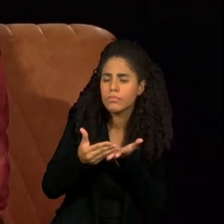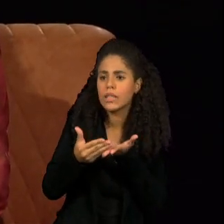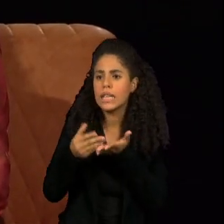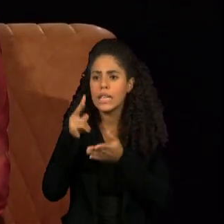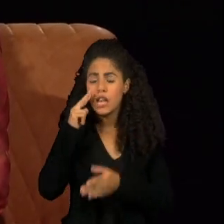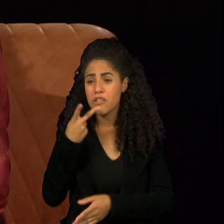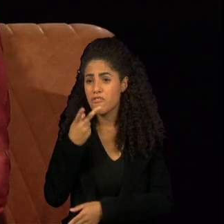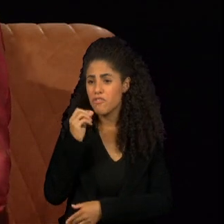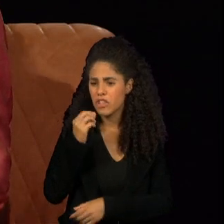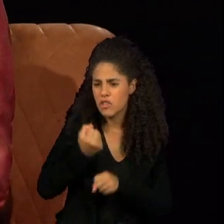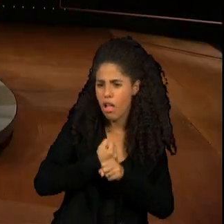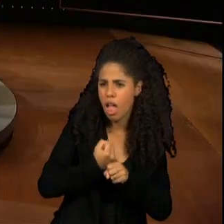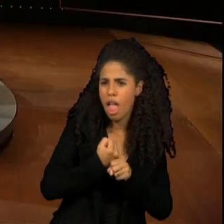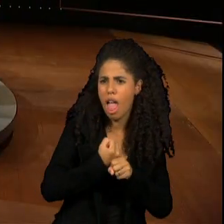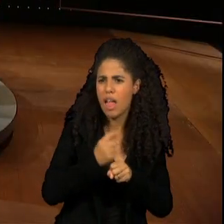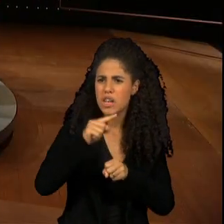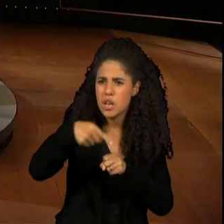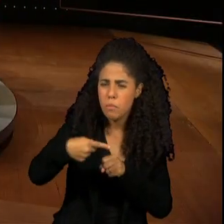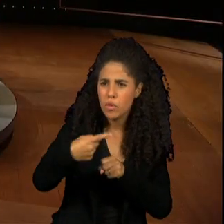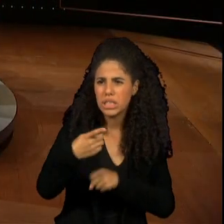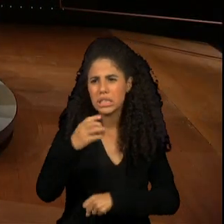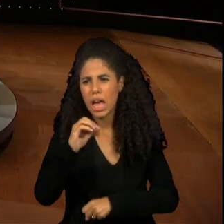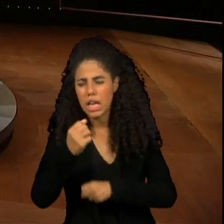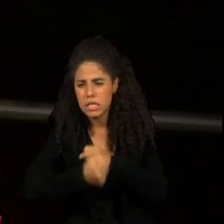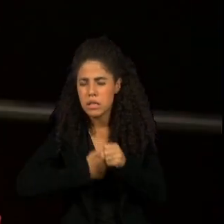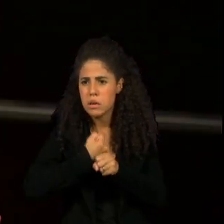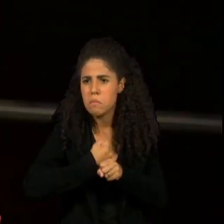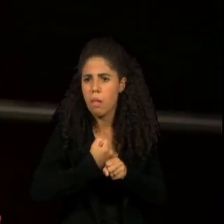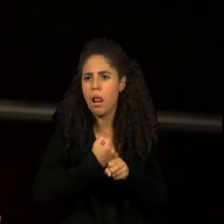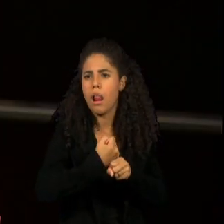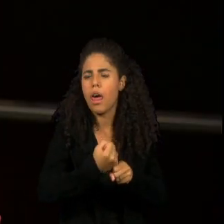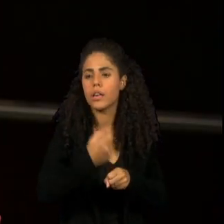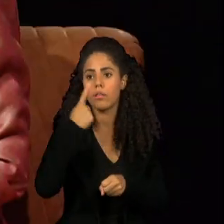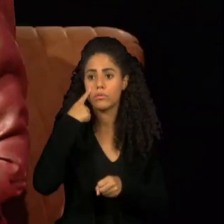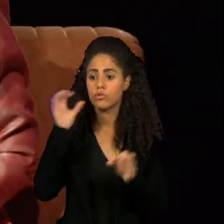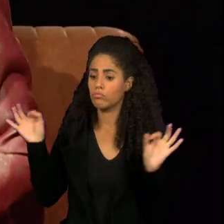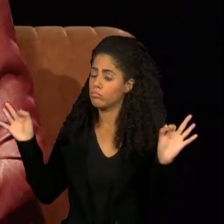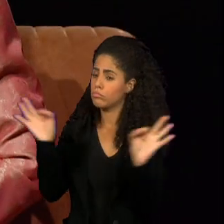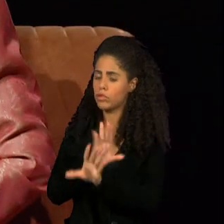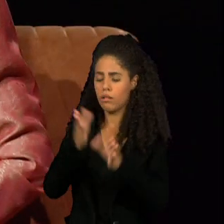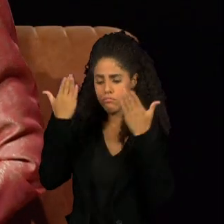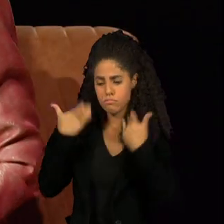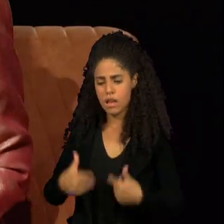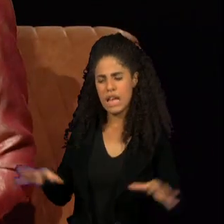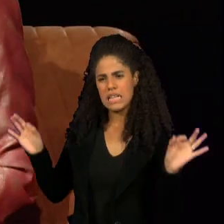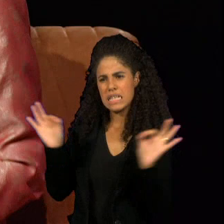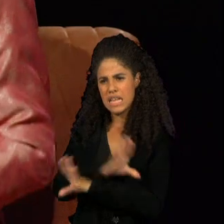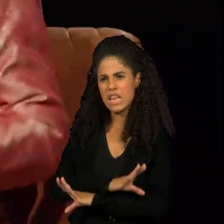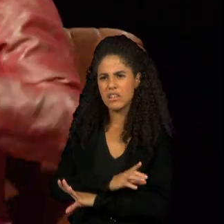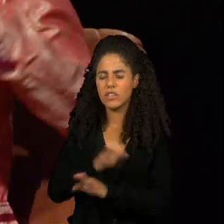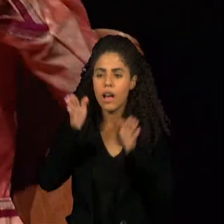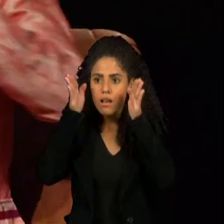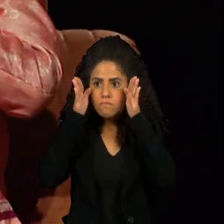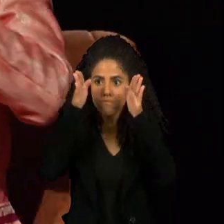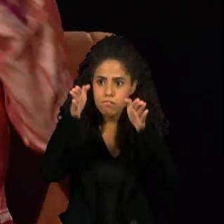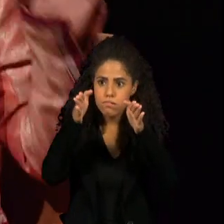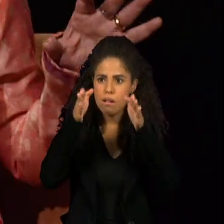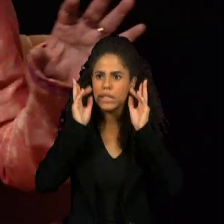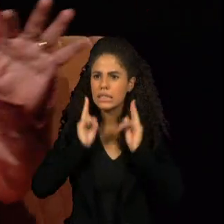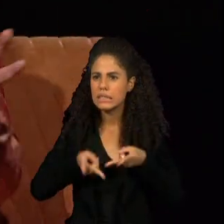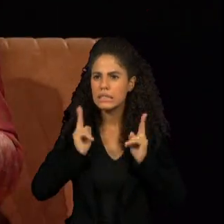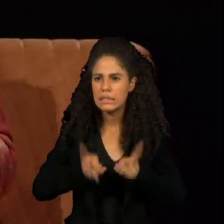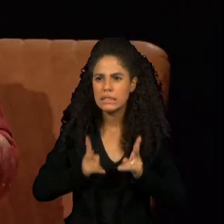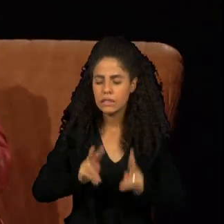20 anos depois, menos, 10 anos depois era mestra. Então, era completamente fanática. A